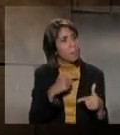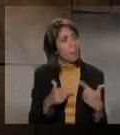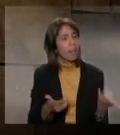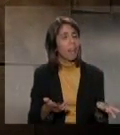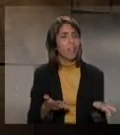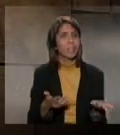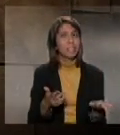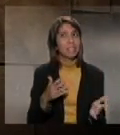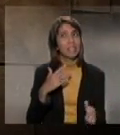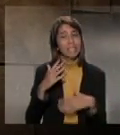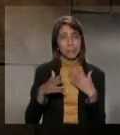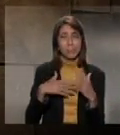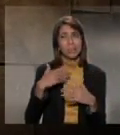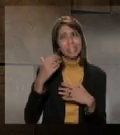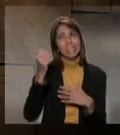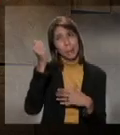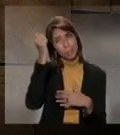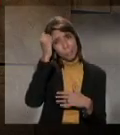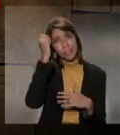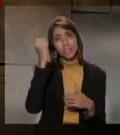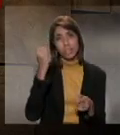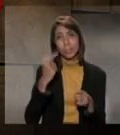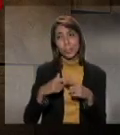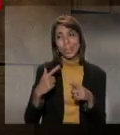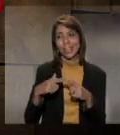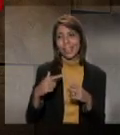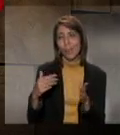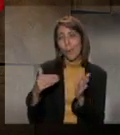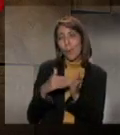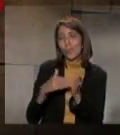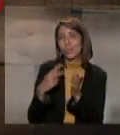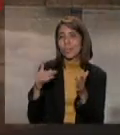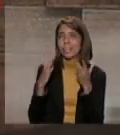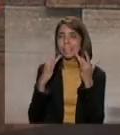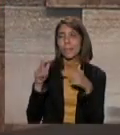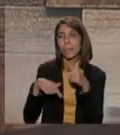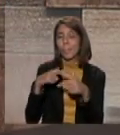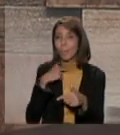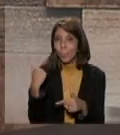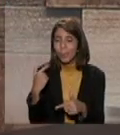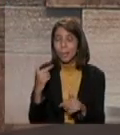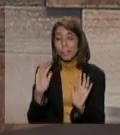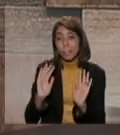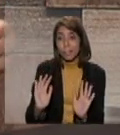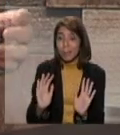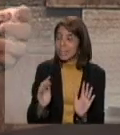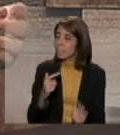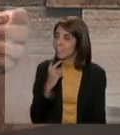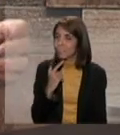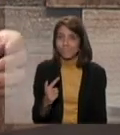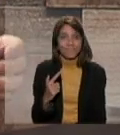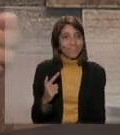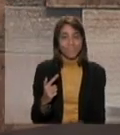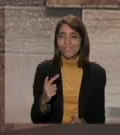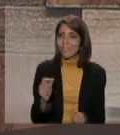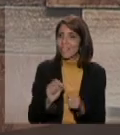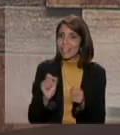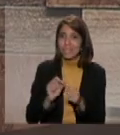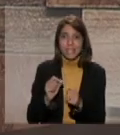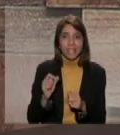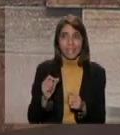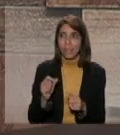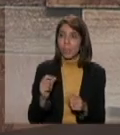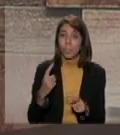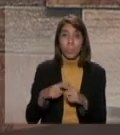eu até me arrependi, porque eu teria feito um trabalho assim com ele. Sabia que ele ia embora tão cedo. Mas, enfim, mas eu não conseguiria